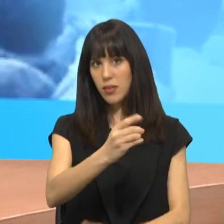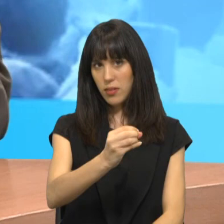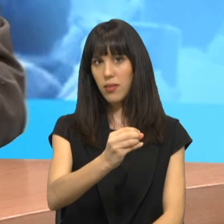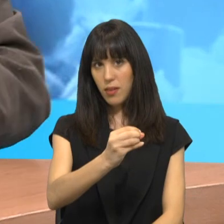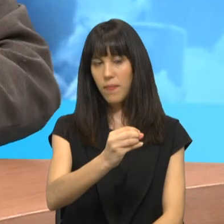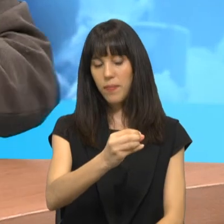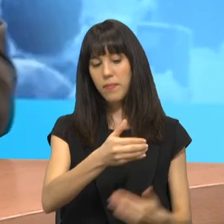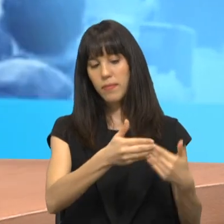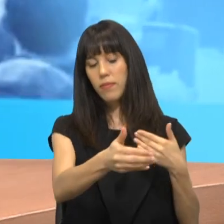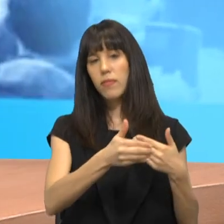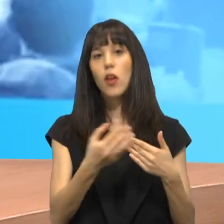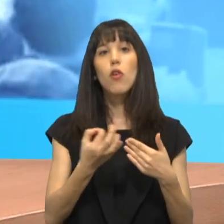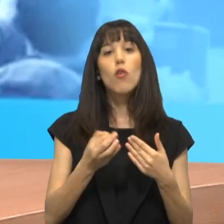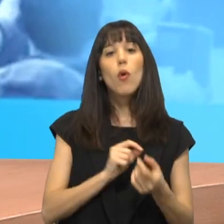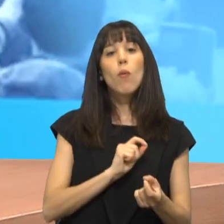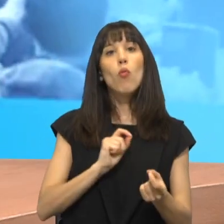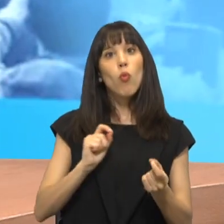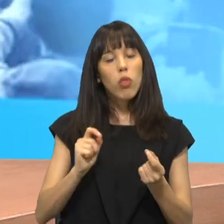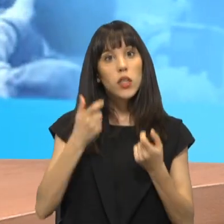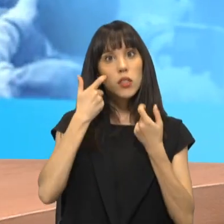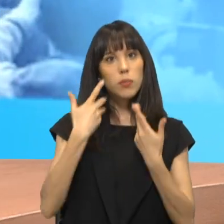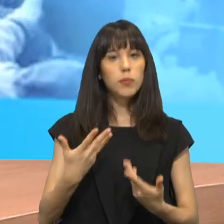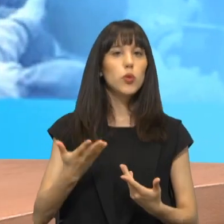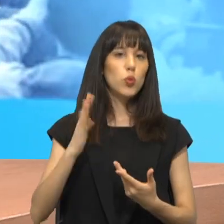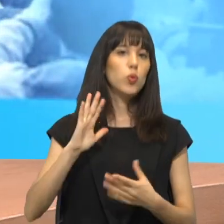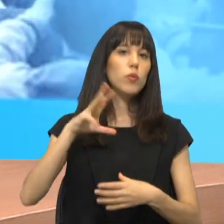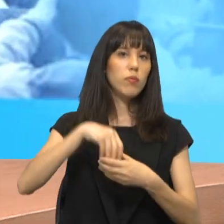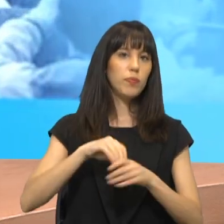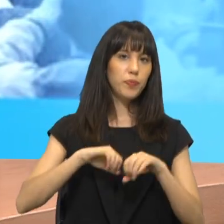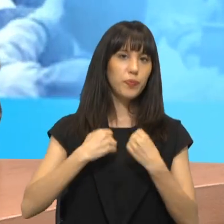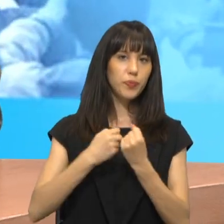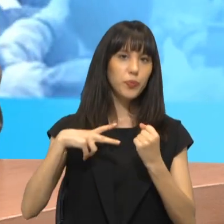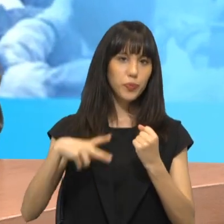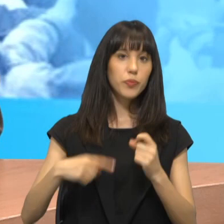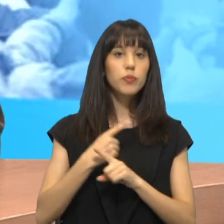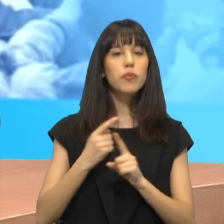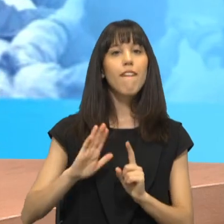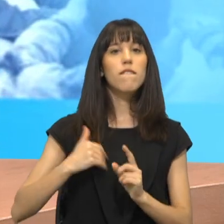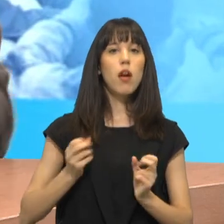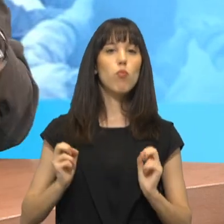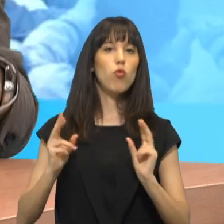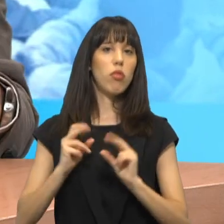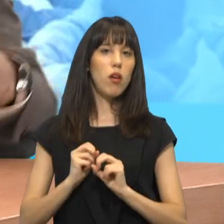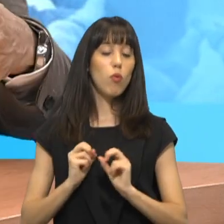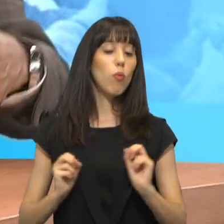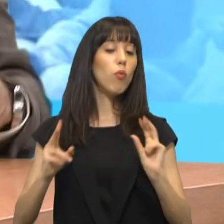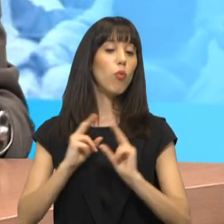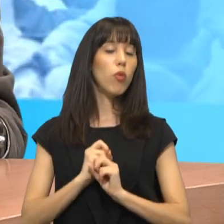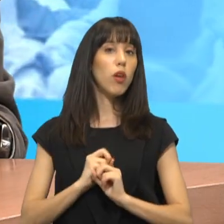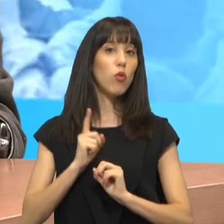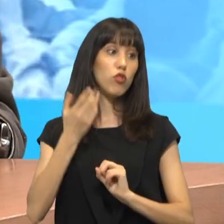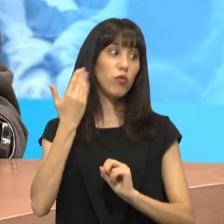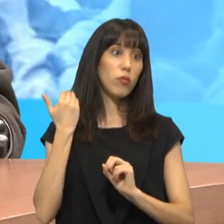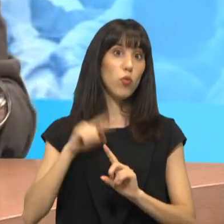dizer, as mudanças mais significativas na sociedade portuguesa, no sentido de uma certa modernização. Aliás, modernização que aconteceu ainda nos